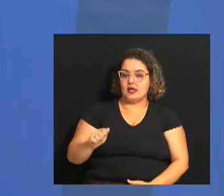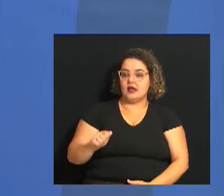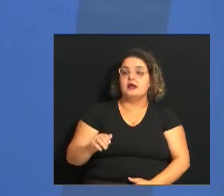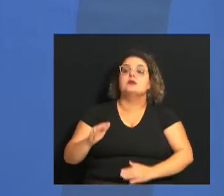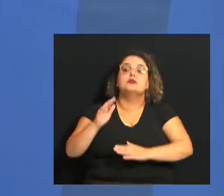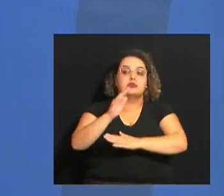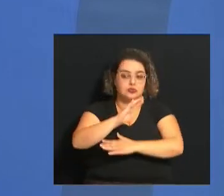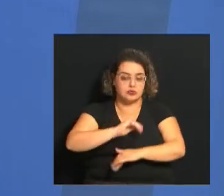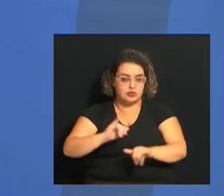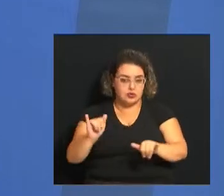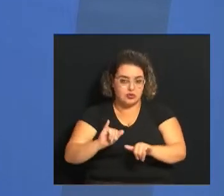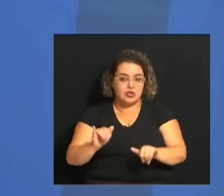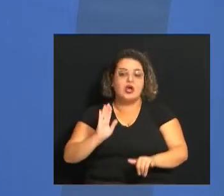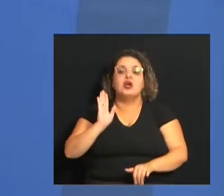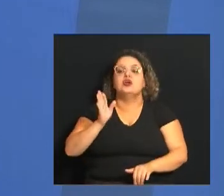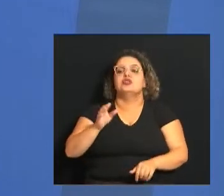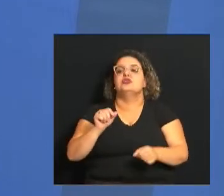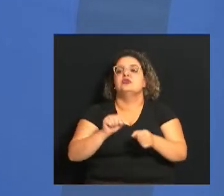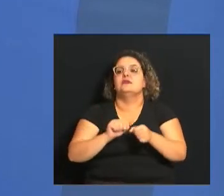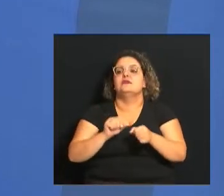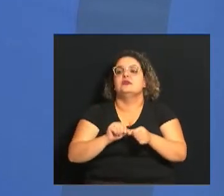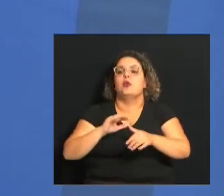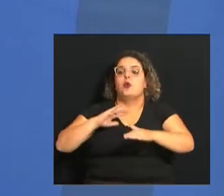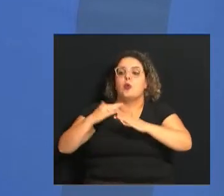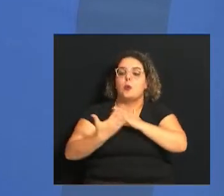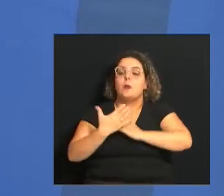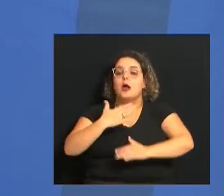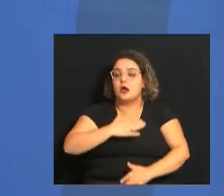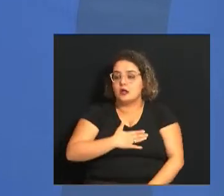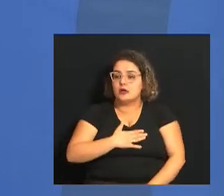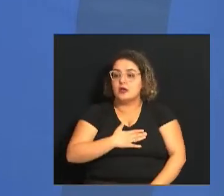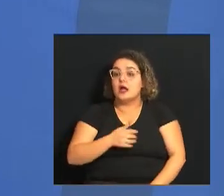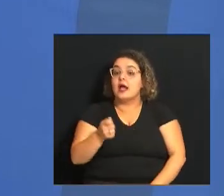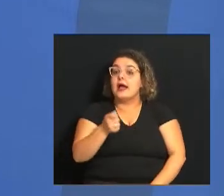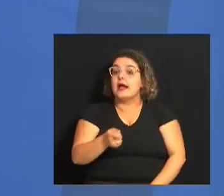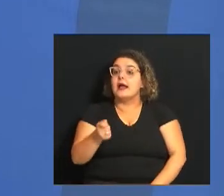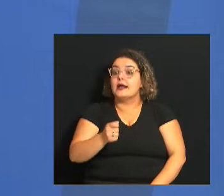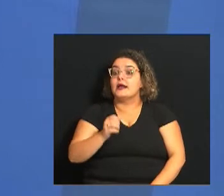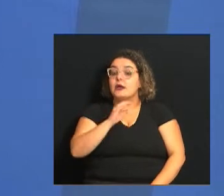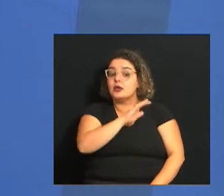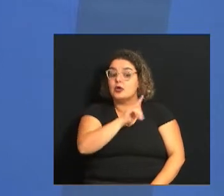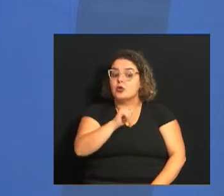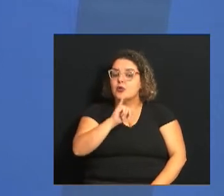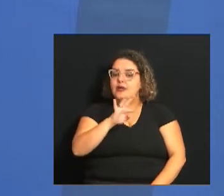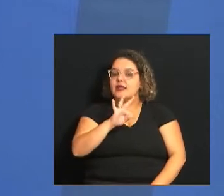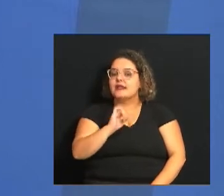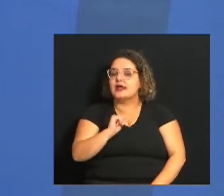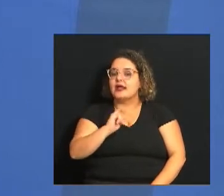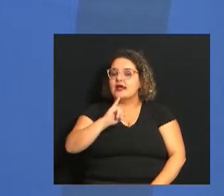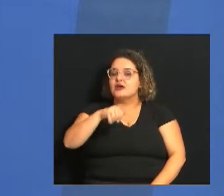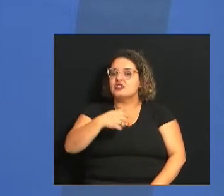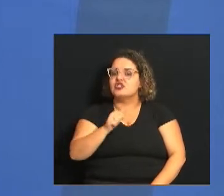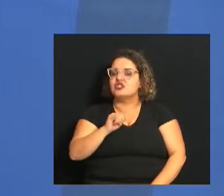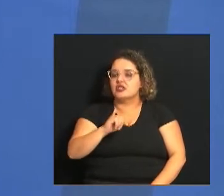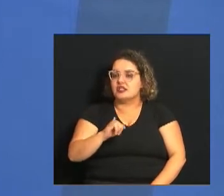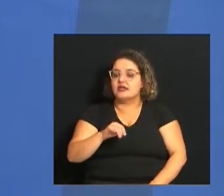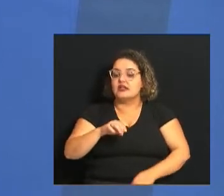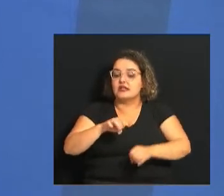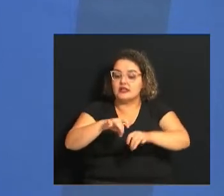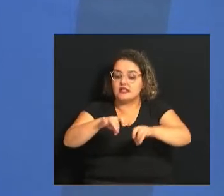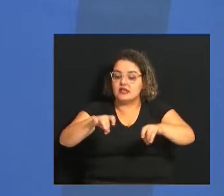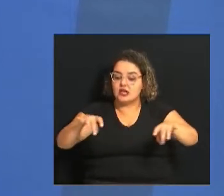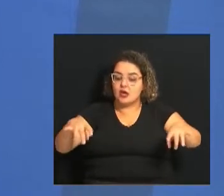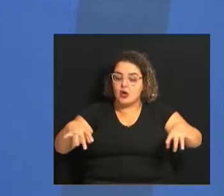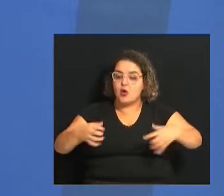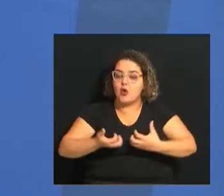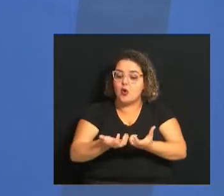apresentamos, já fizemos link do Meu Bairro na TV, é aquela associação que fica lá no Itajaí, que tem aquela horta urbana lá.